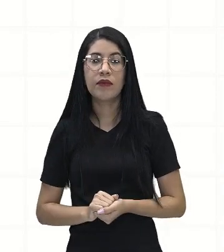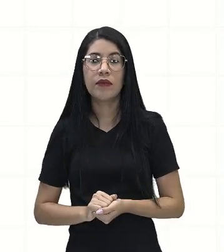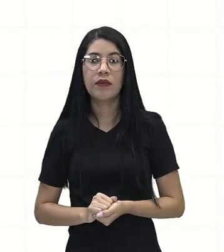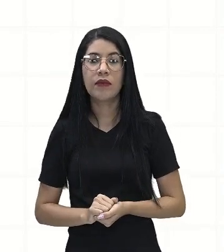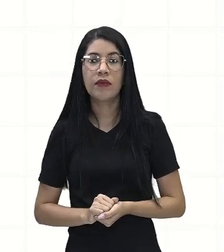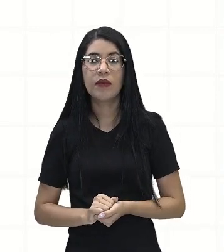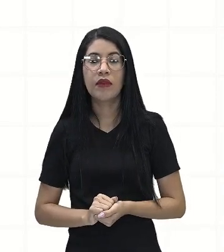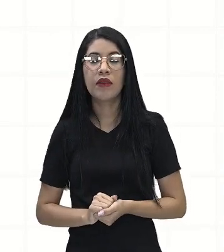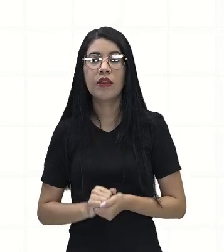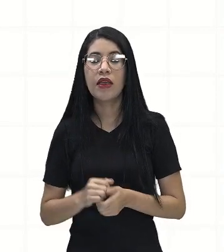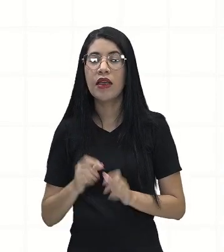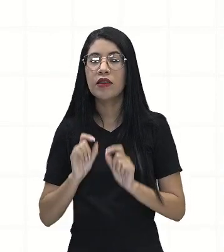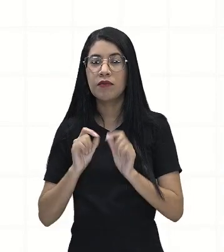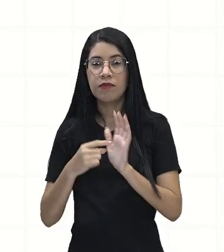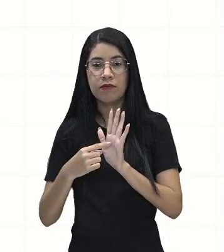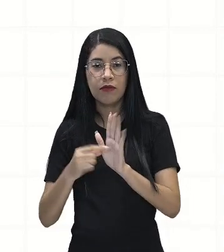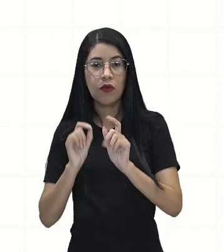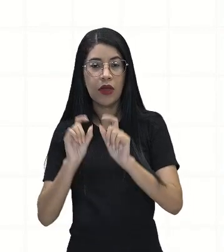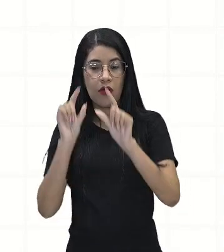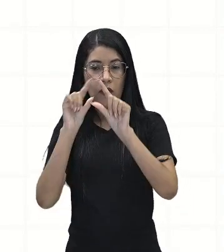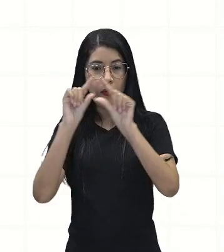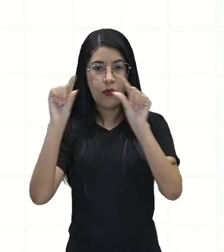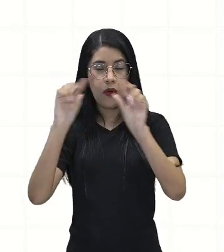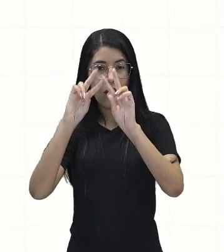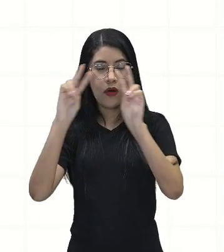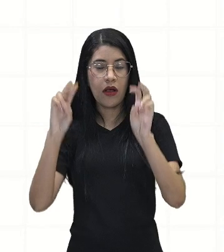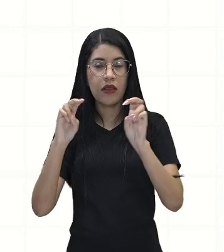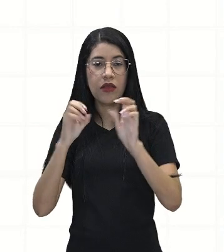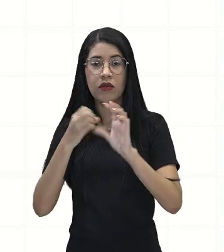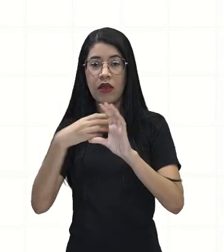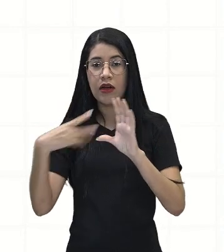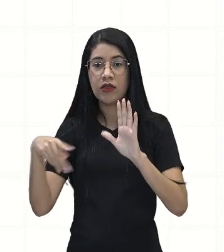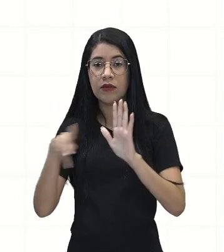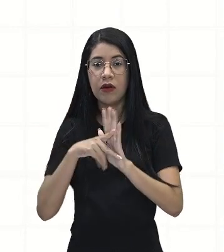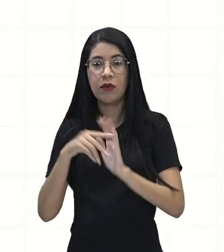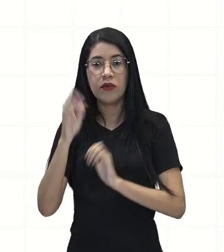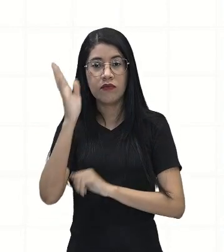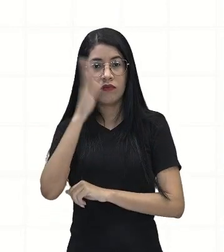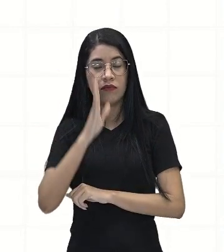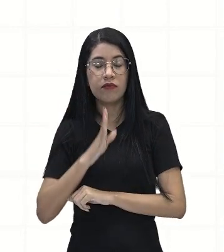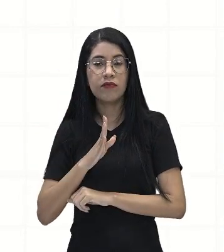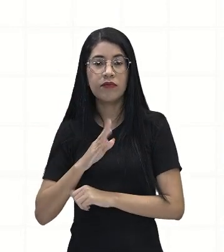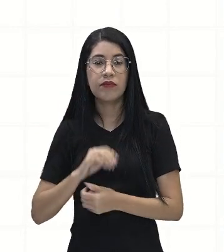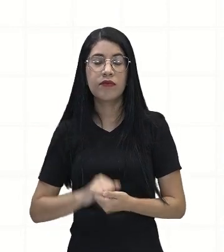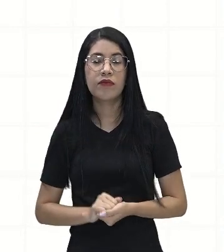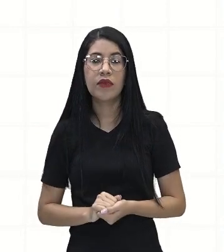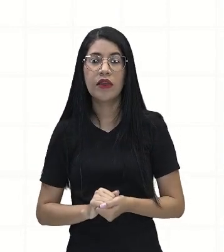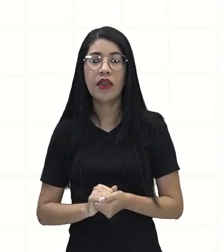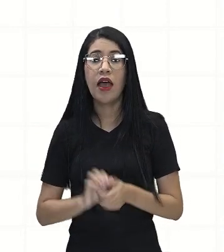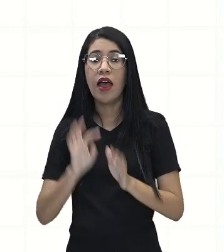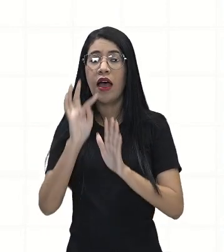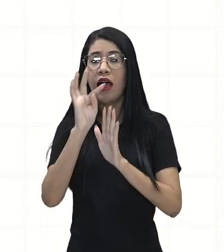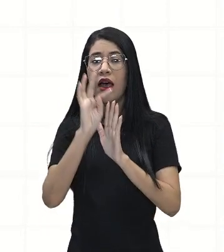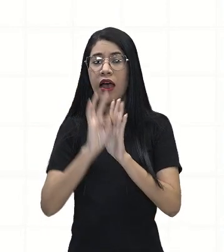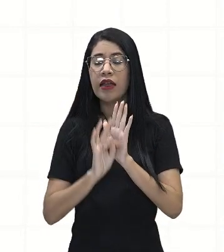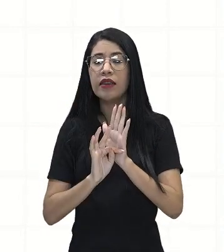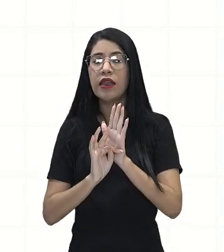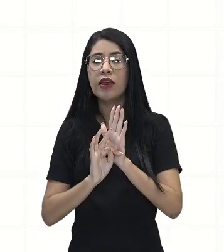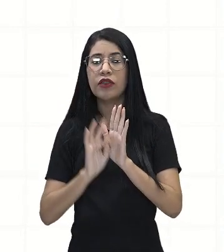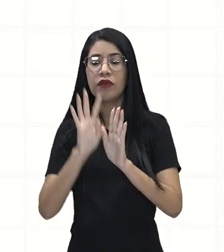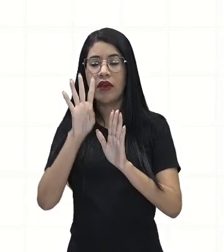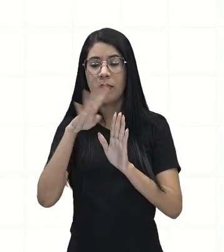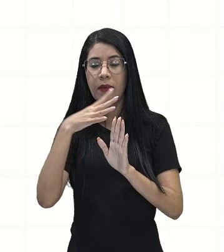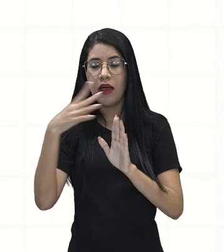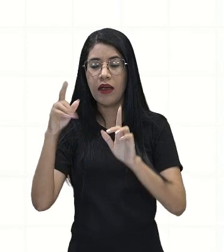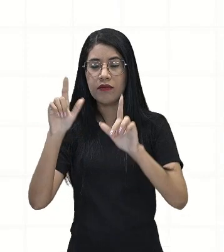vai destacar aqui, tá? E aí ele vem trazendo informações textuais, né, nas suas linhas e